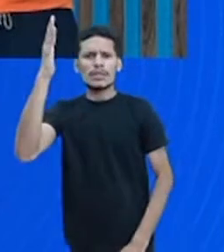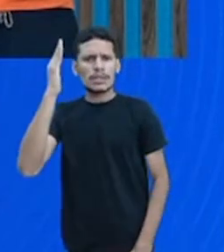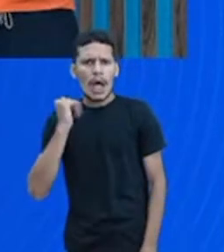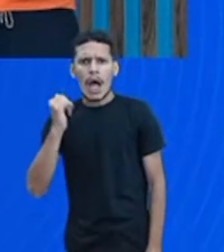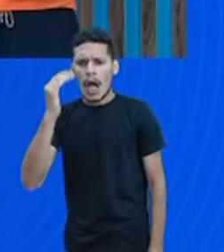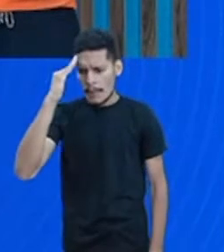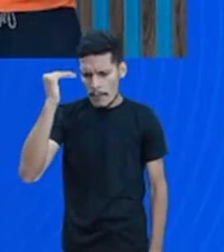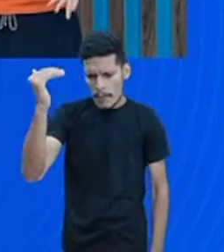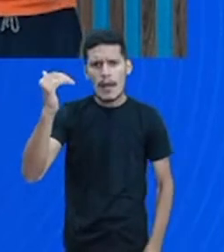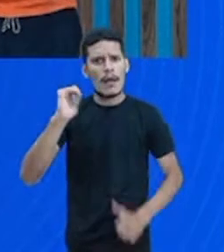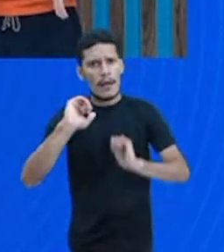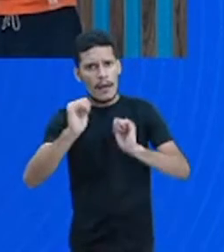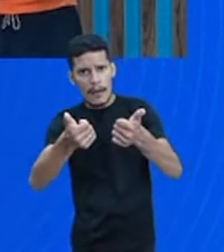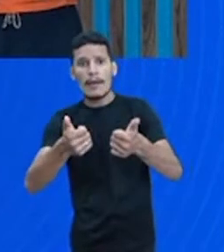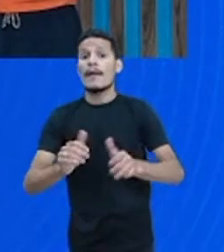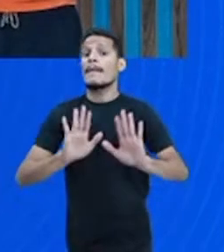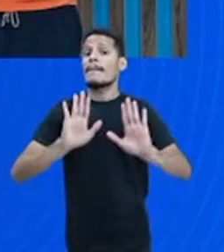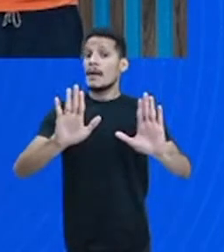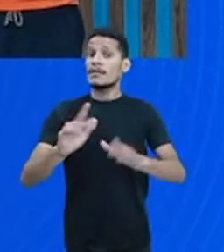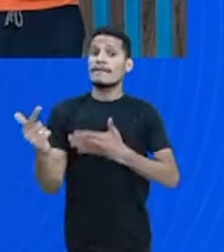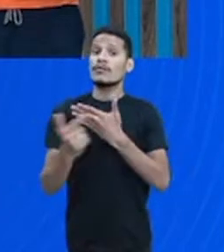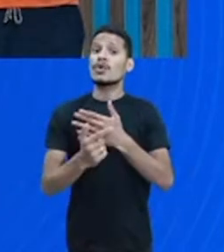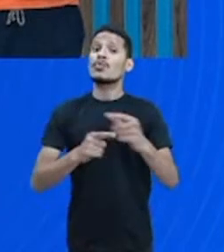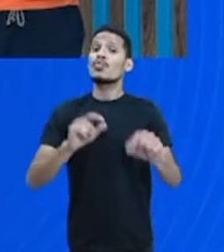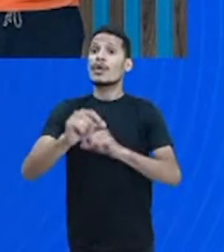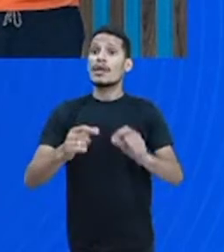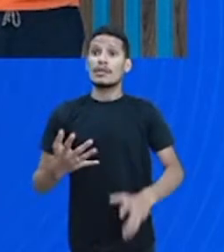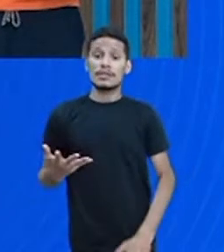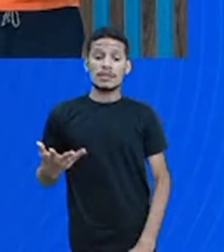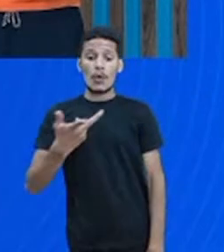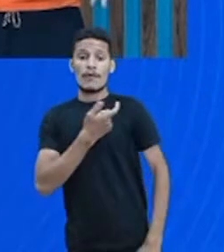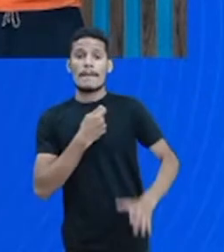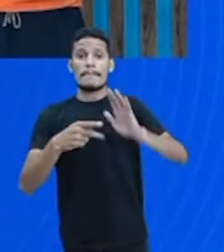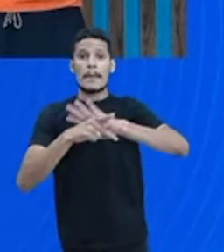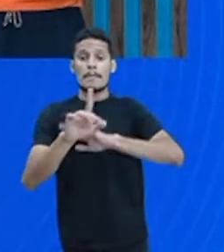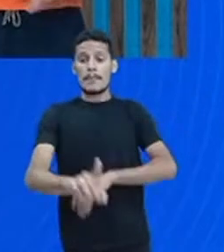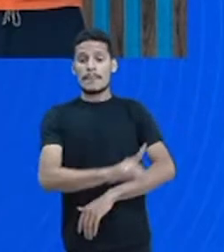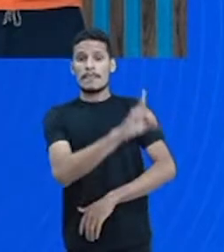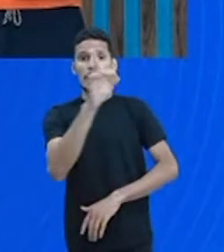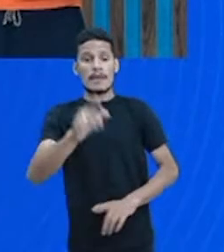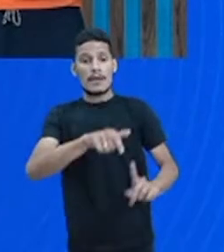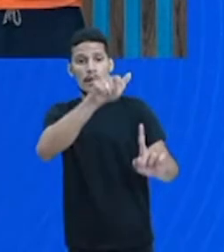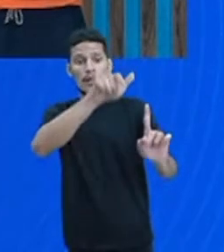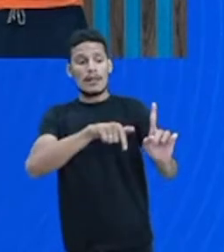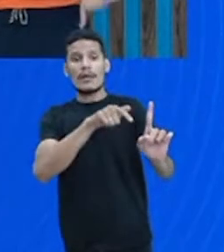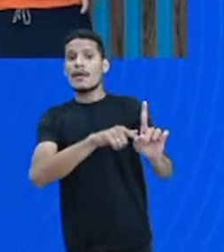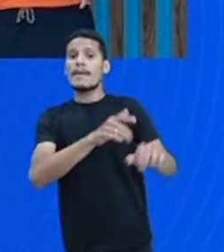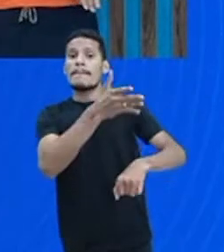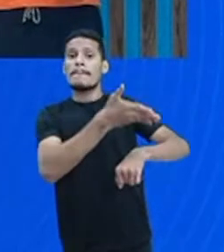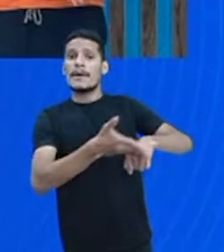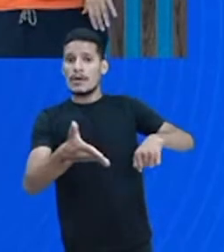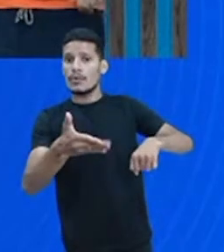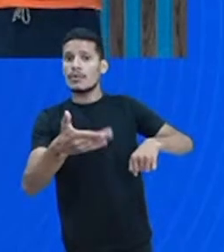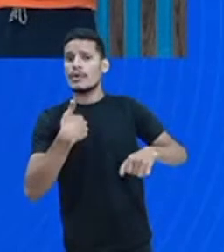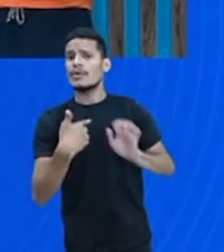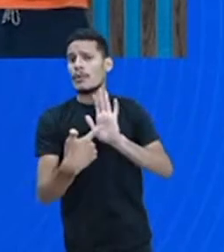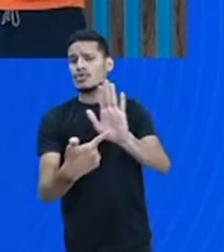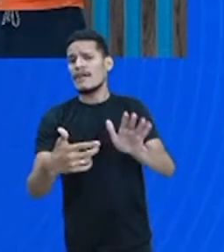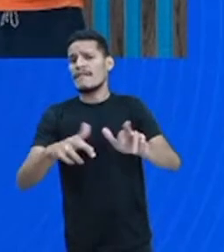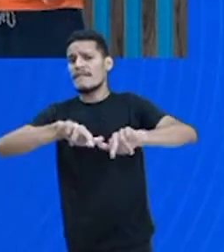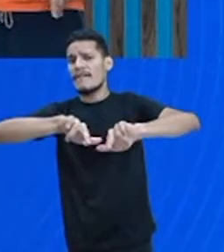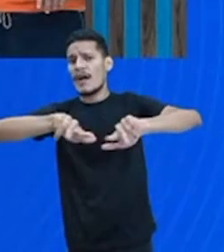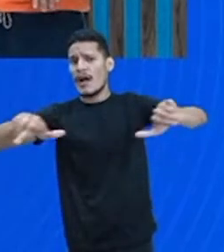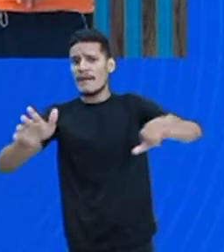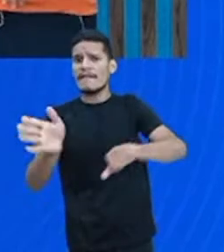narrativa própria. A sua função é o quê? É salvar o dia do protagonista branco. E aqui eu poderia citar uma infinidade de filmes